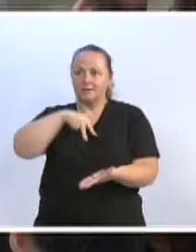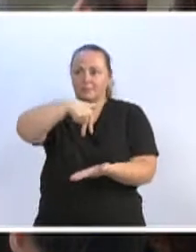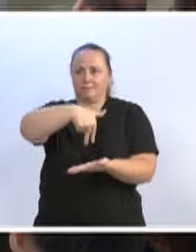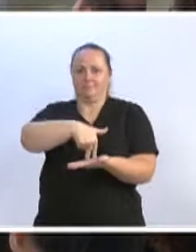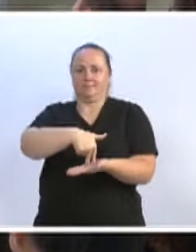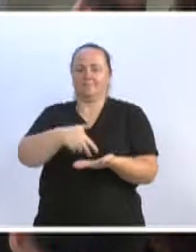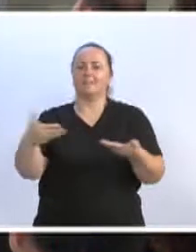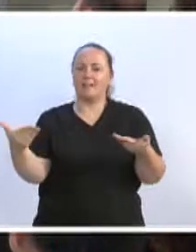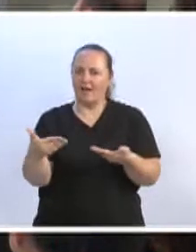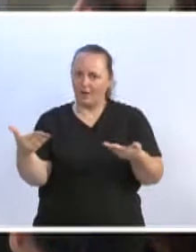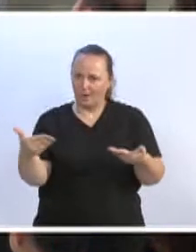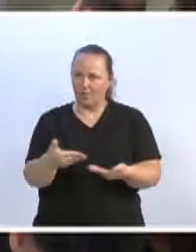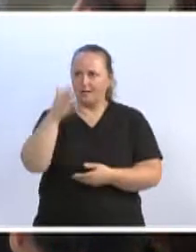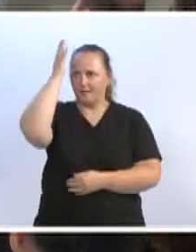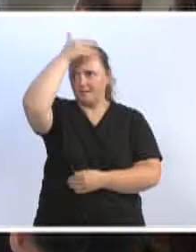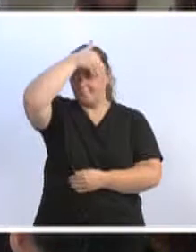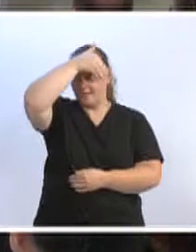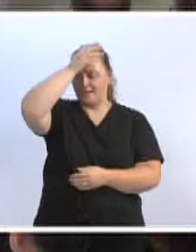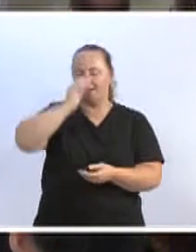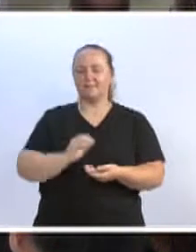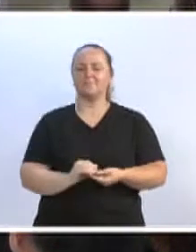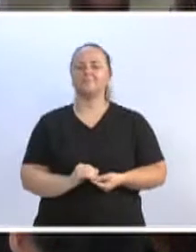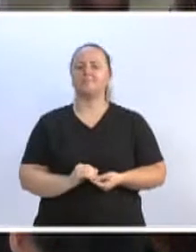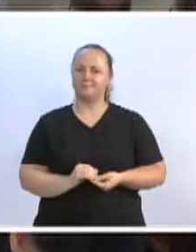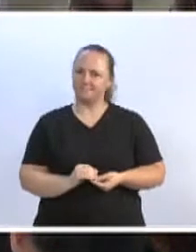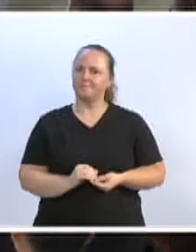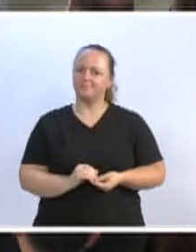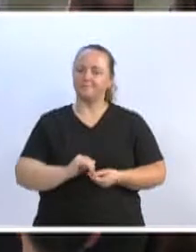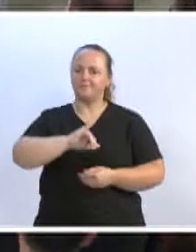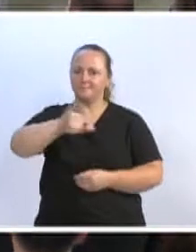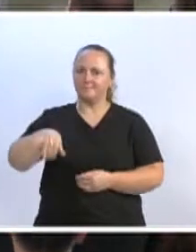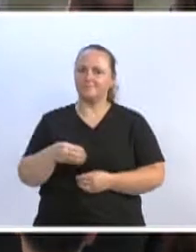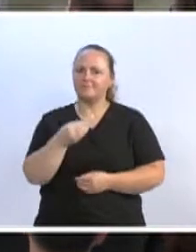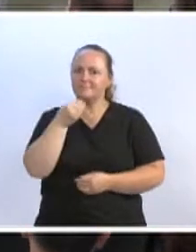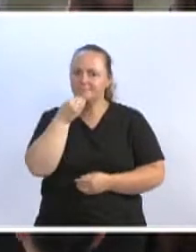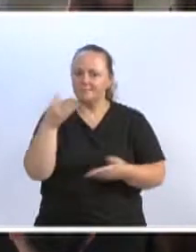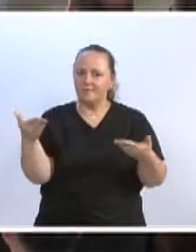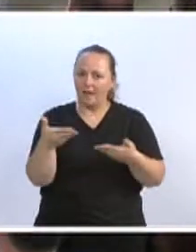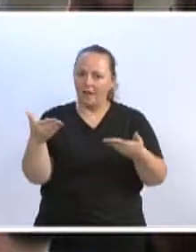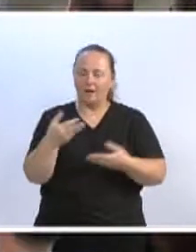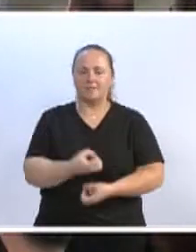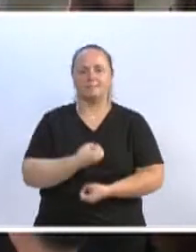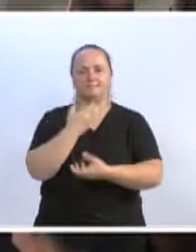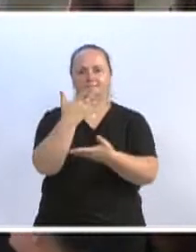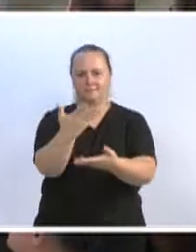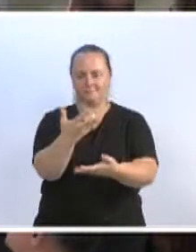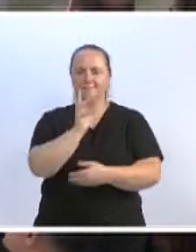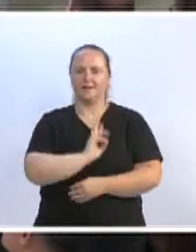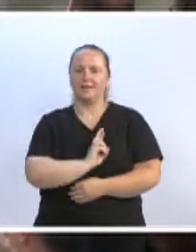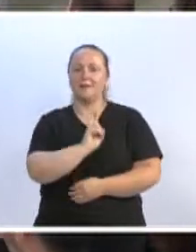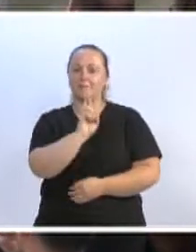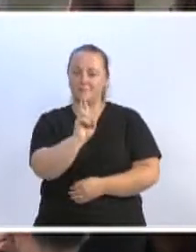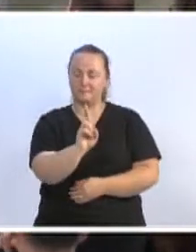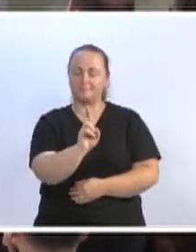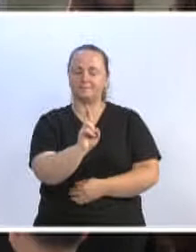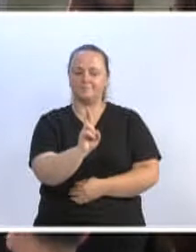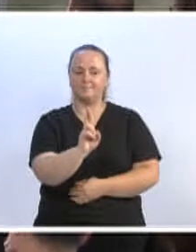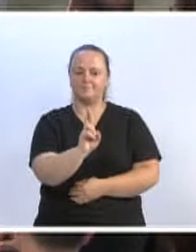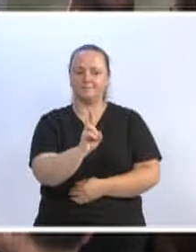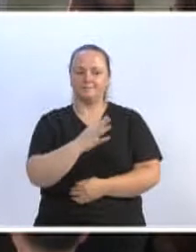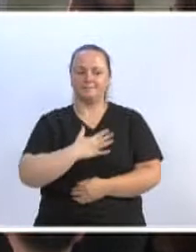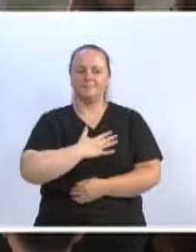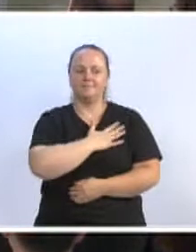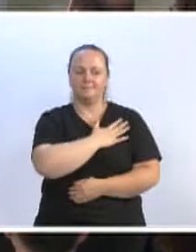palavra, nosso vice-prefeito, Mário Hildebrand, tem a oportunidade de se manifestar também, representando aqui o